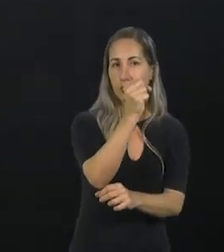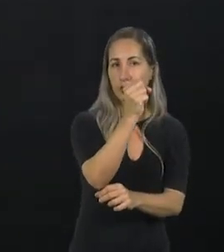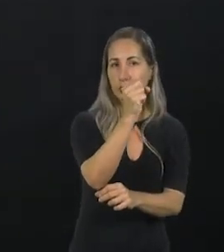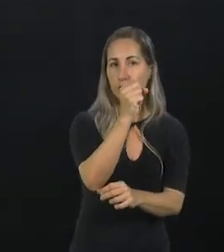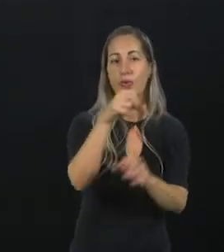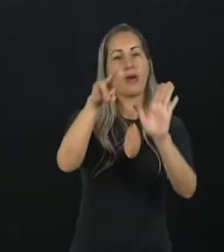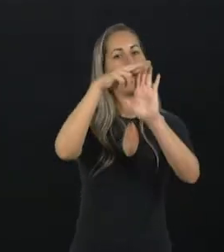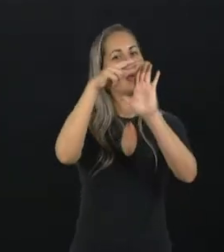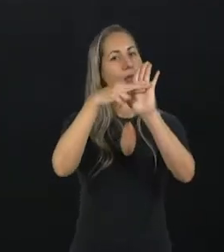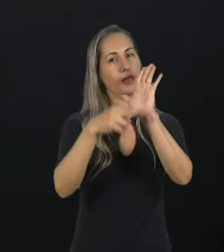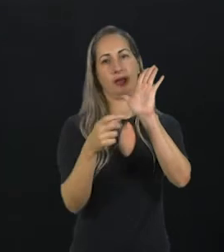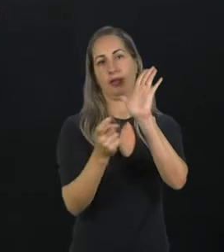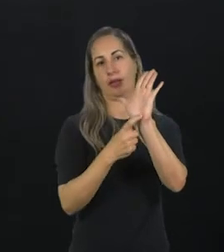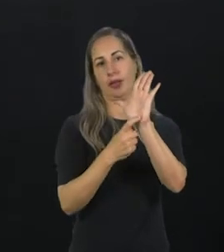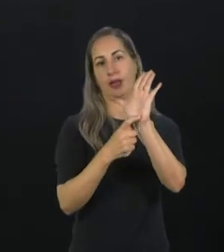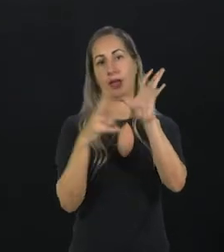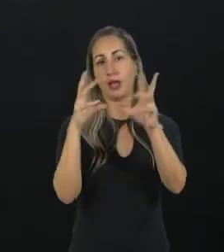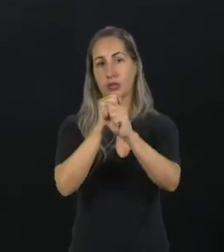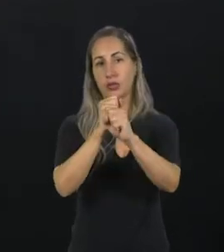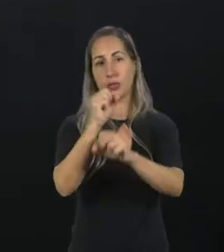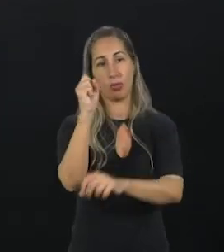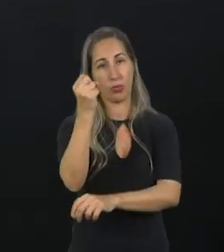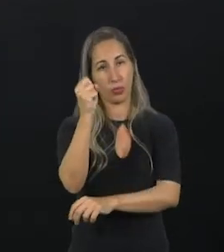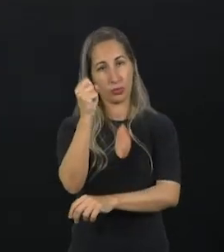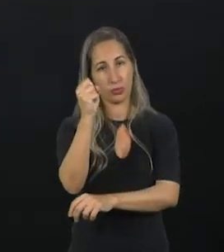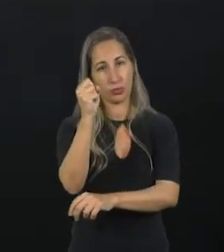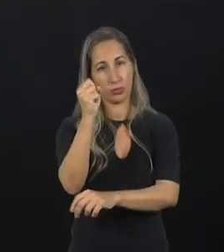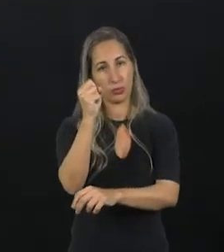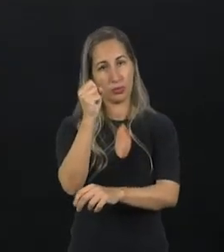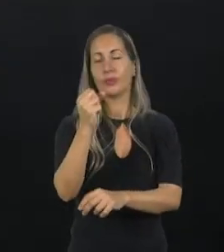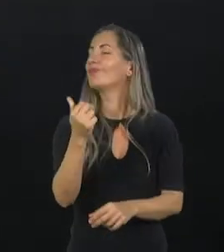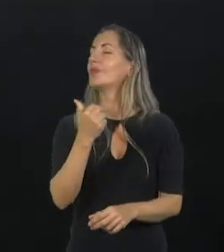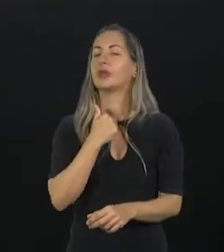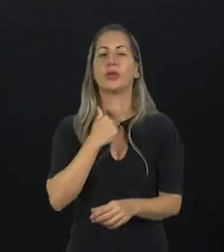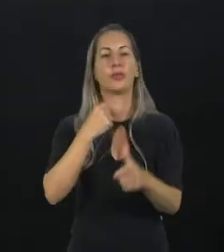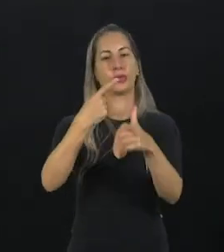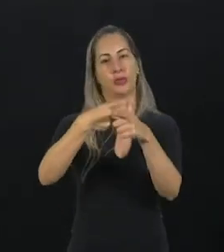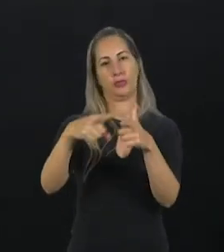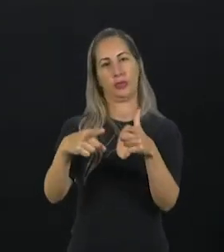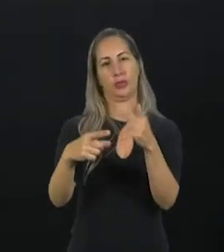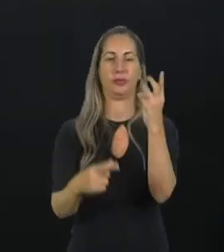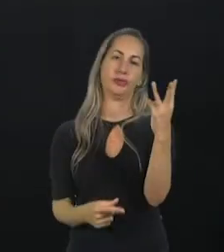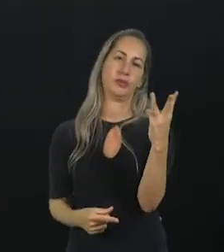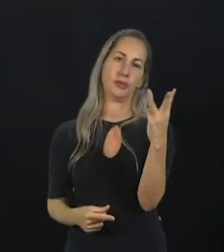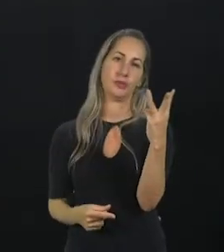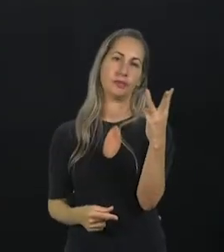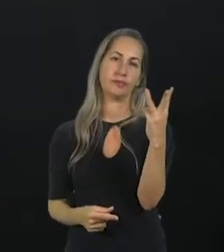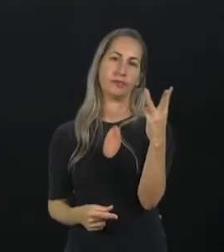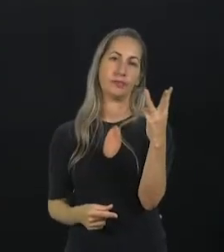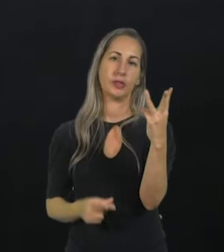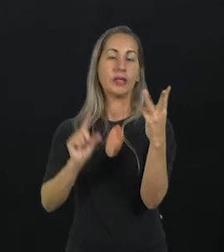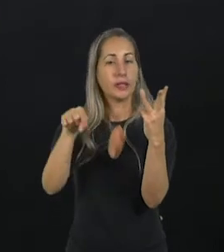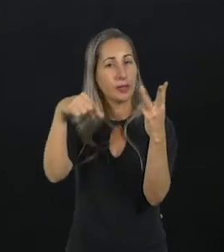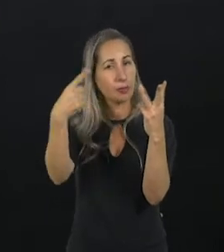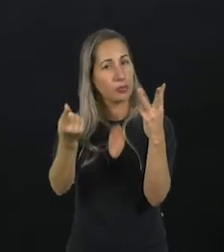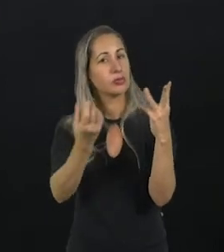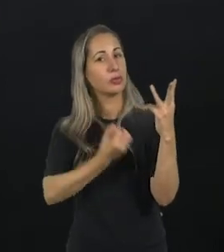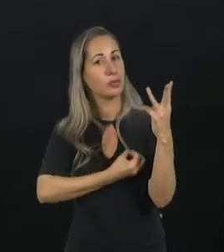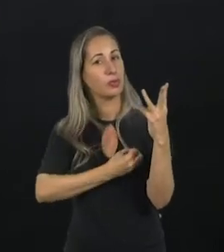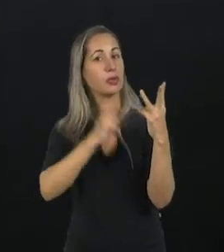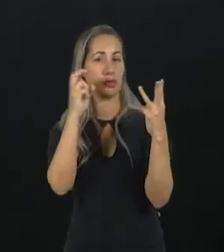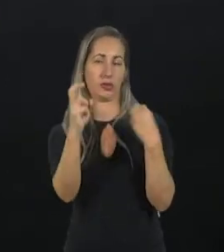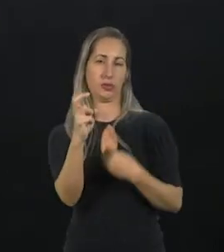divisibilidade, sendo esta soma igual a 8, a gente não pode dividir esse valor por 3. O próximo valor